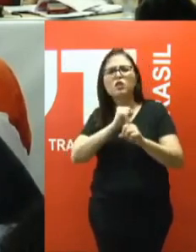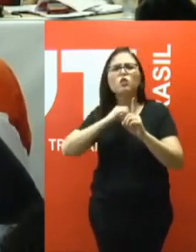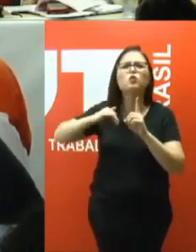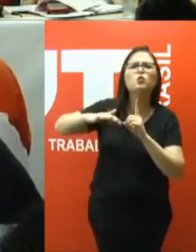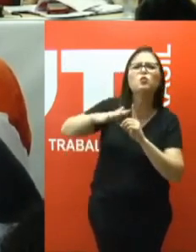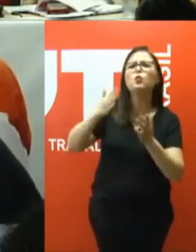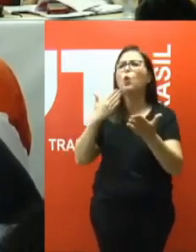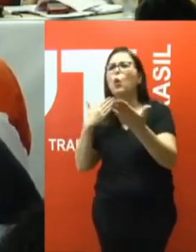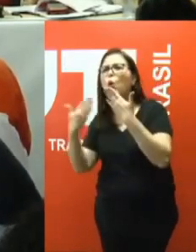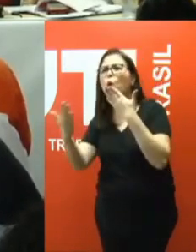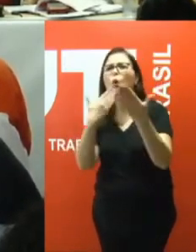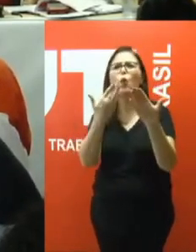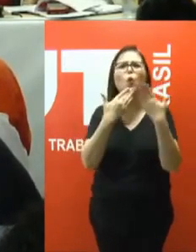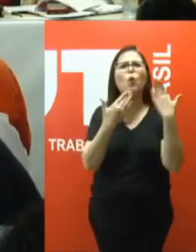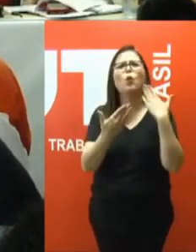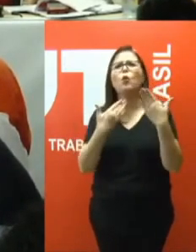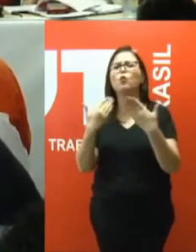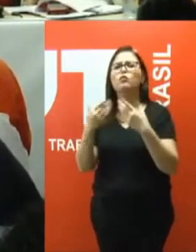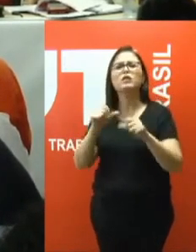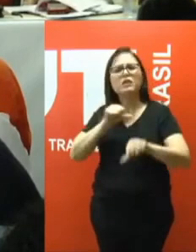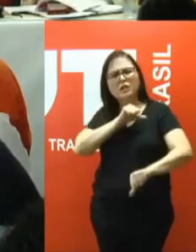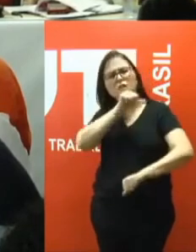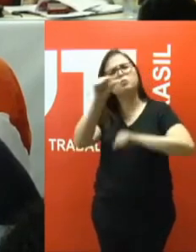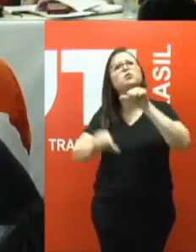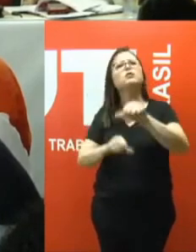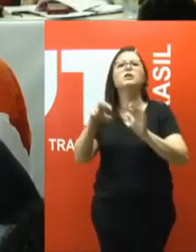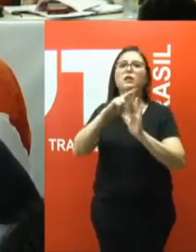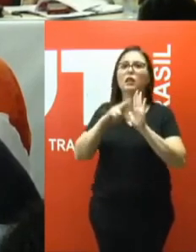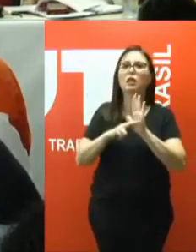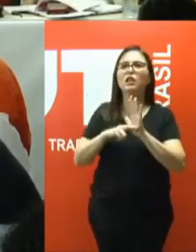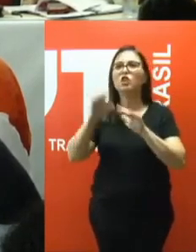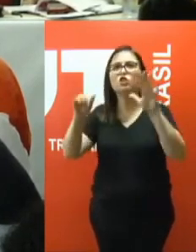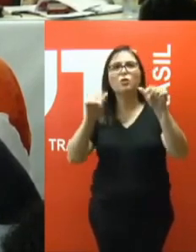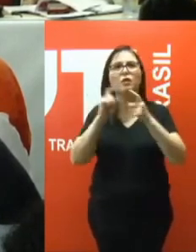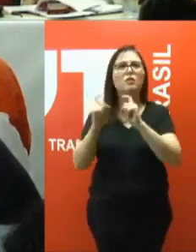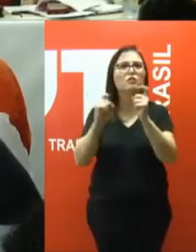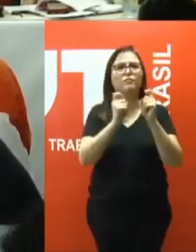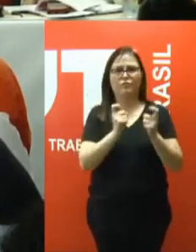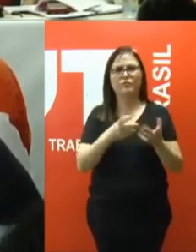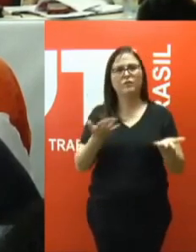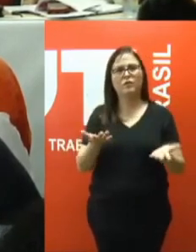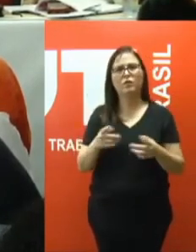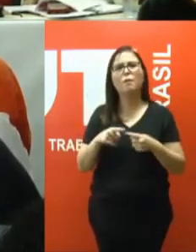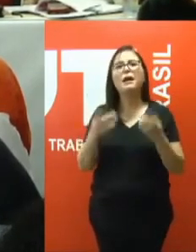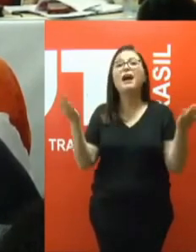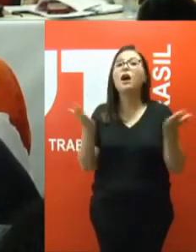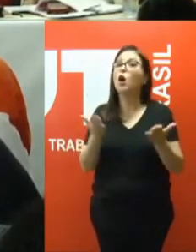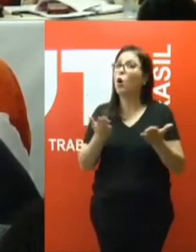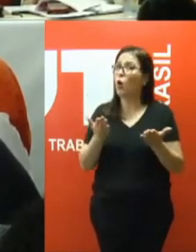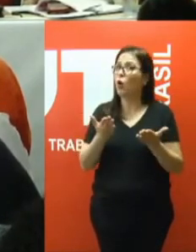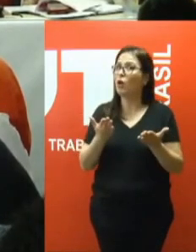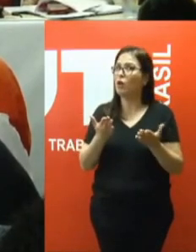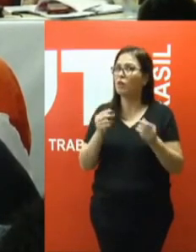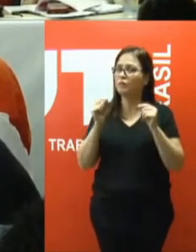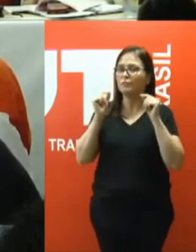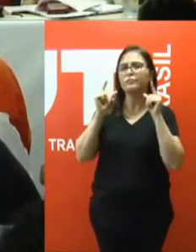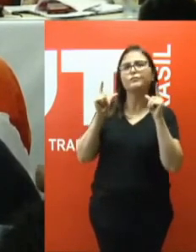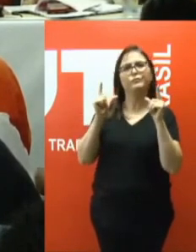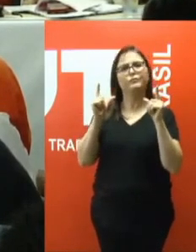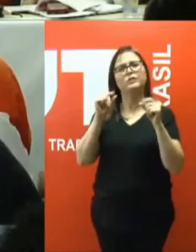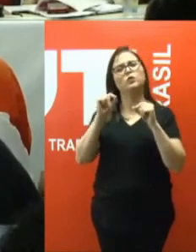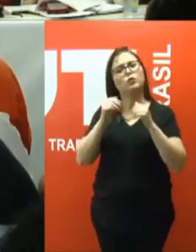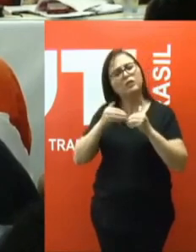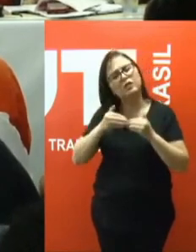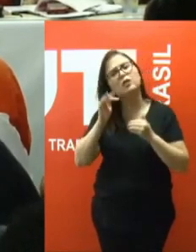e empurrar a goela abaixo, né? Na capacidade de mobilização, né? Mas agora, né? É um alerta para nós do que nós